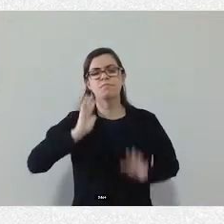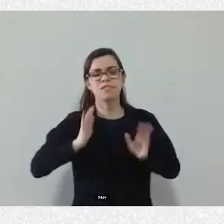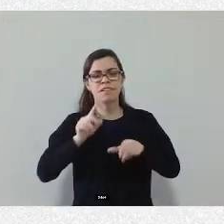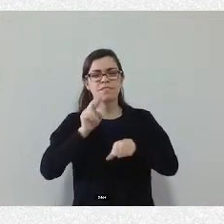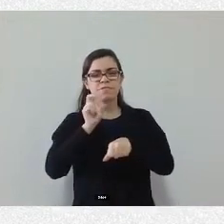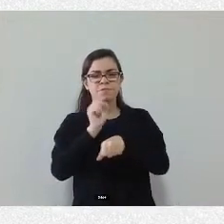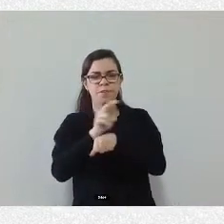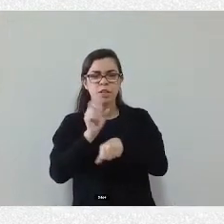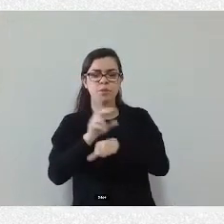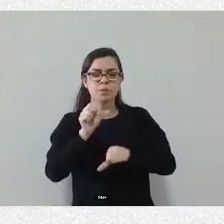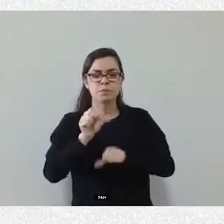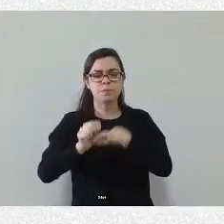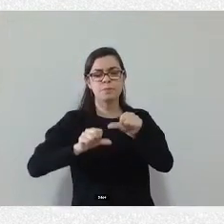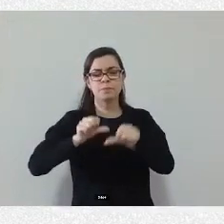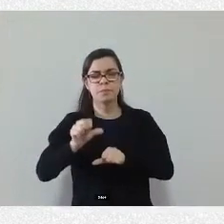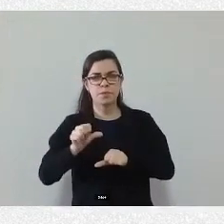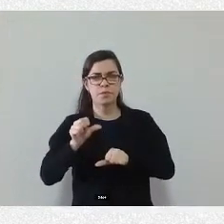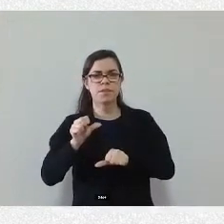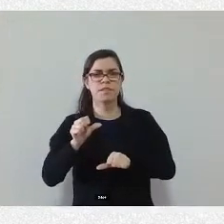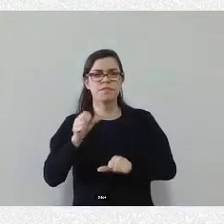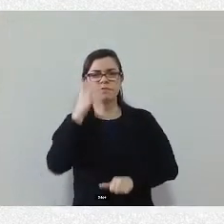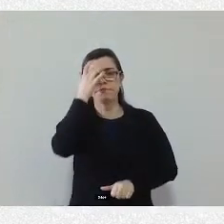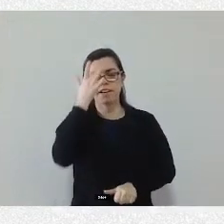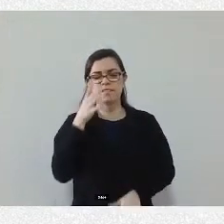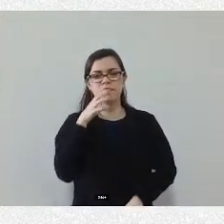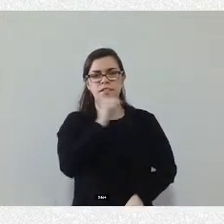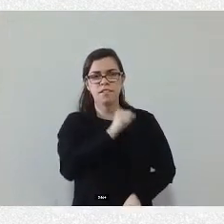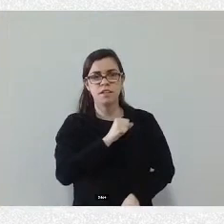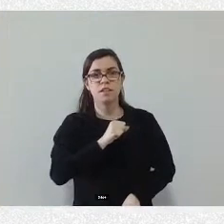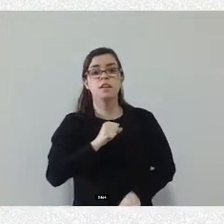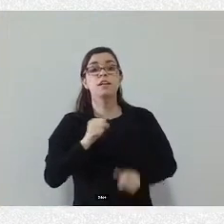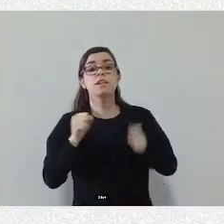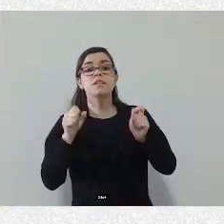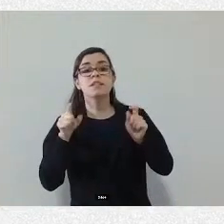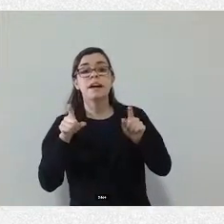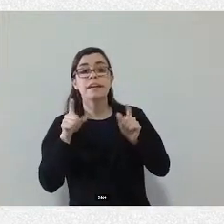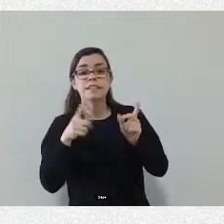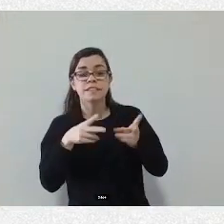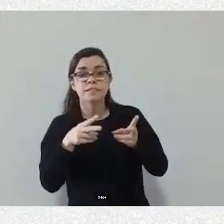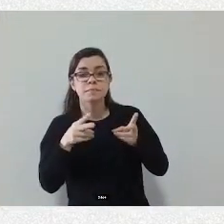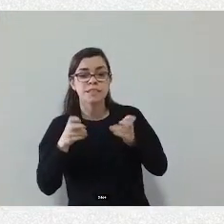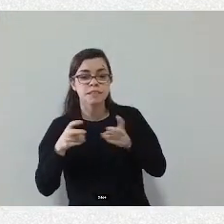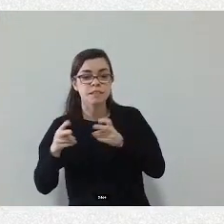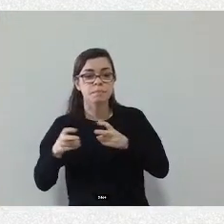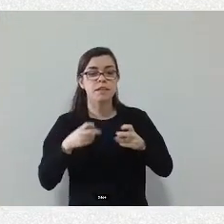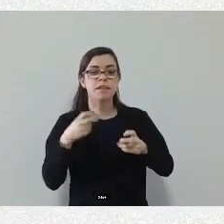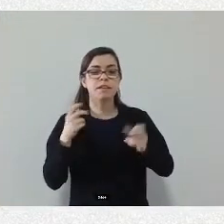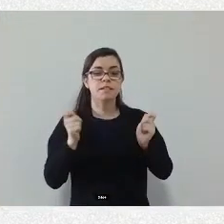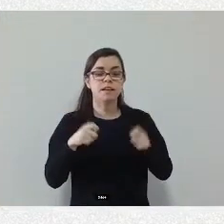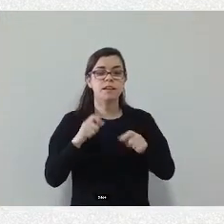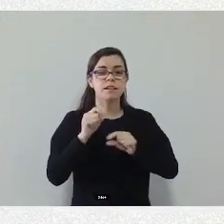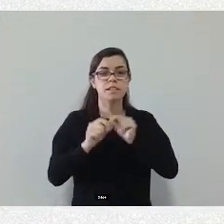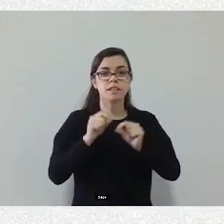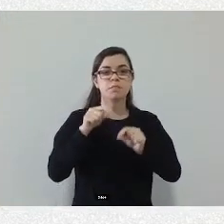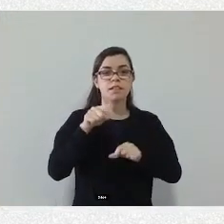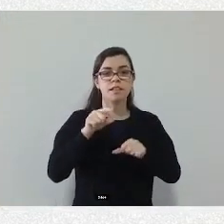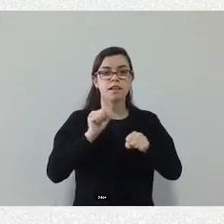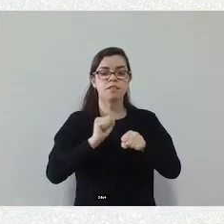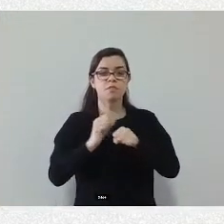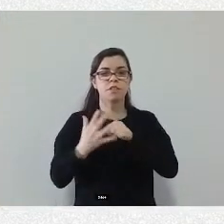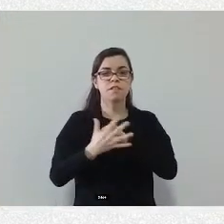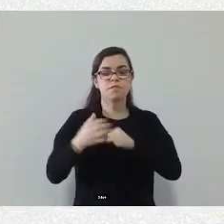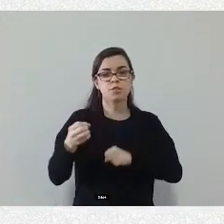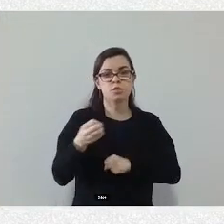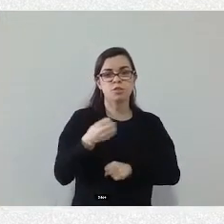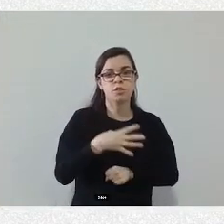a facilidade com que ele se transmite, ou então a gravidade da doença que ele provoca, ou então que ele consiga escapar do